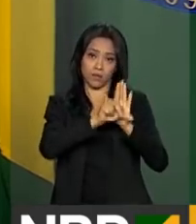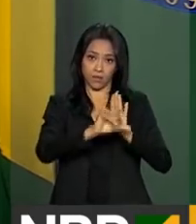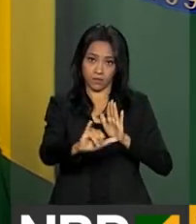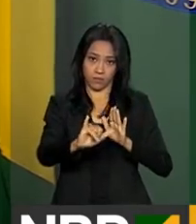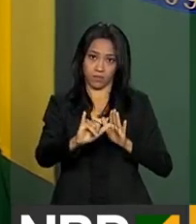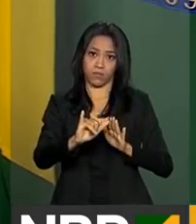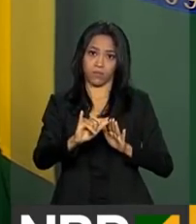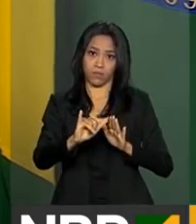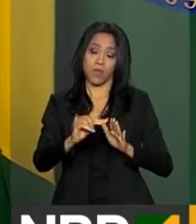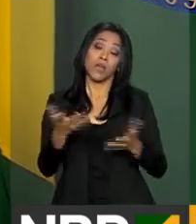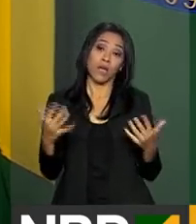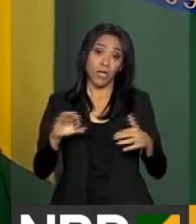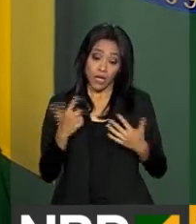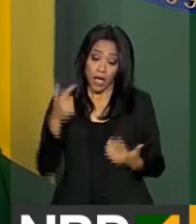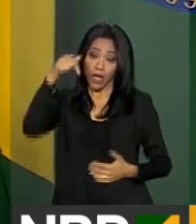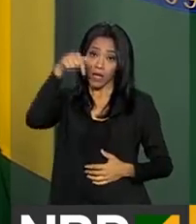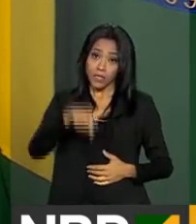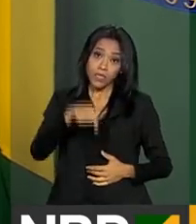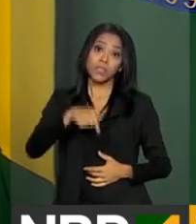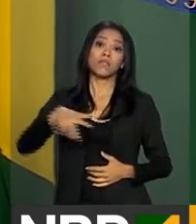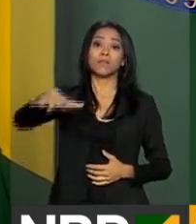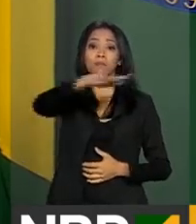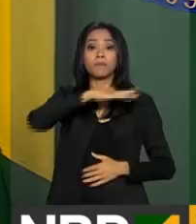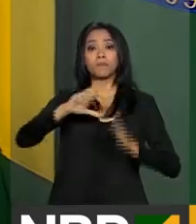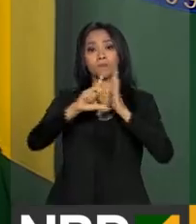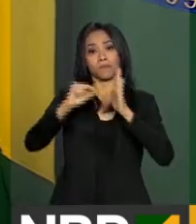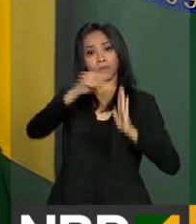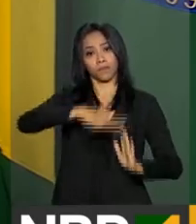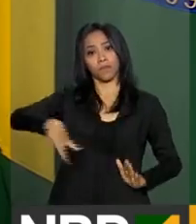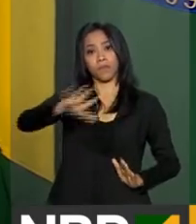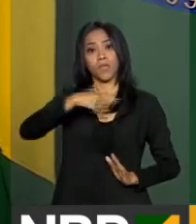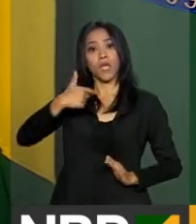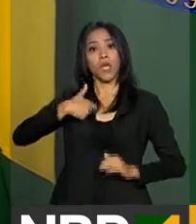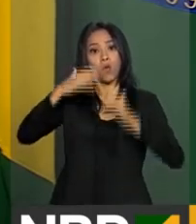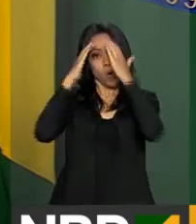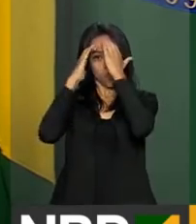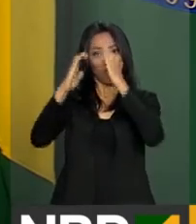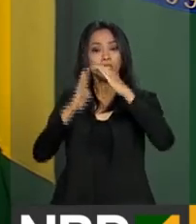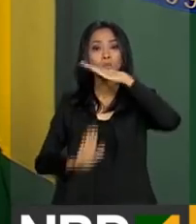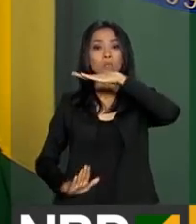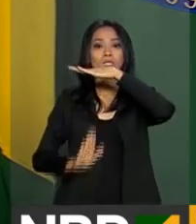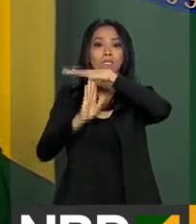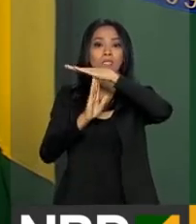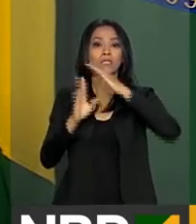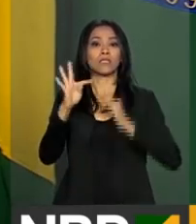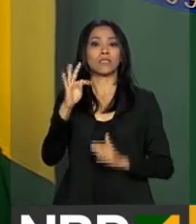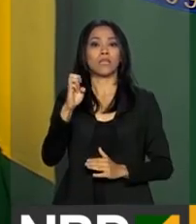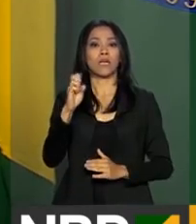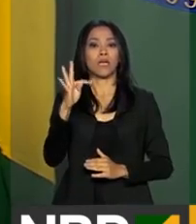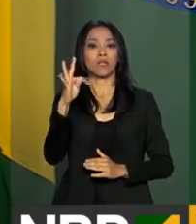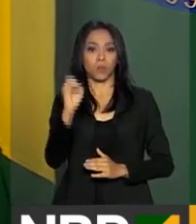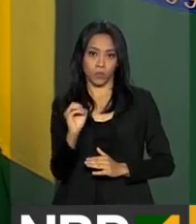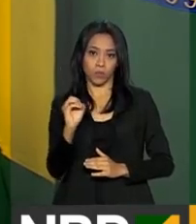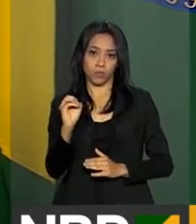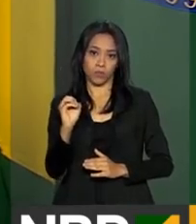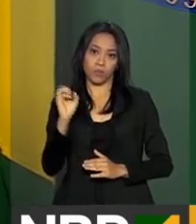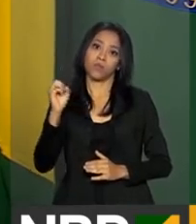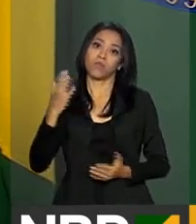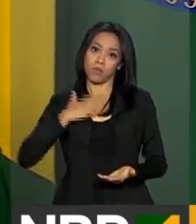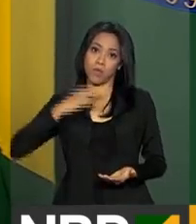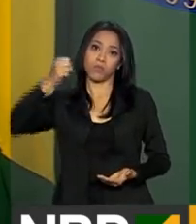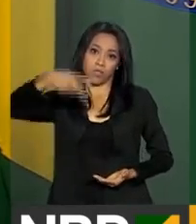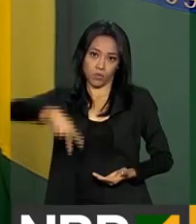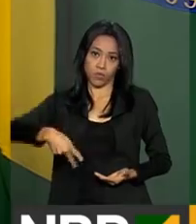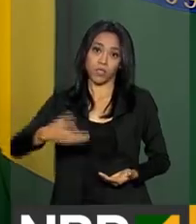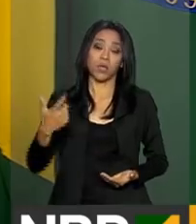aqui na presidência da república eu obedeço teto relativo a minha aposentadoria eu